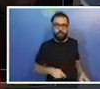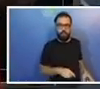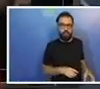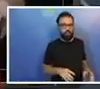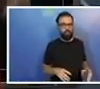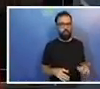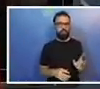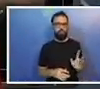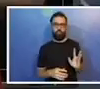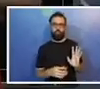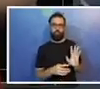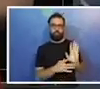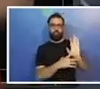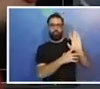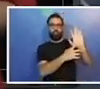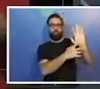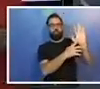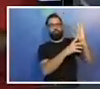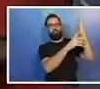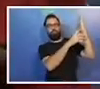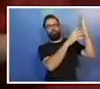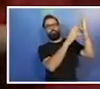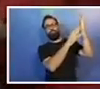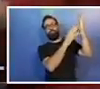enfeite. E isso está atrapalhando.